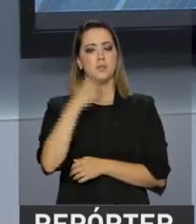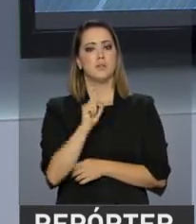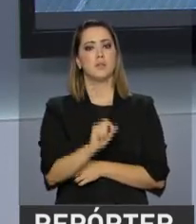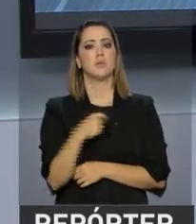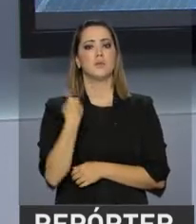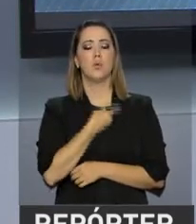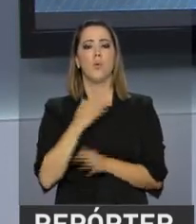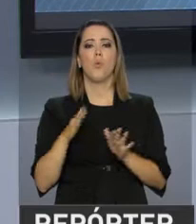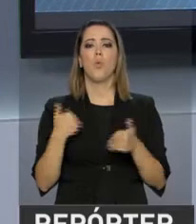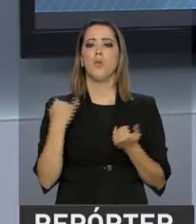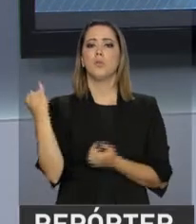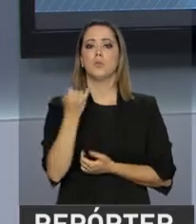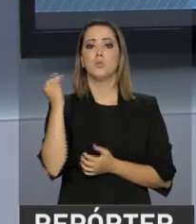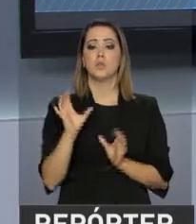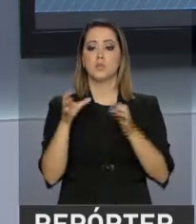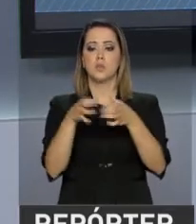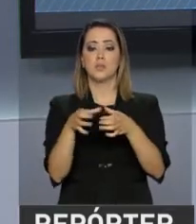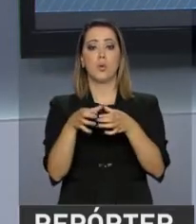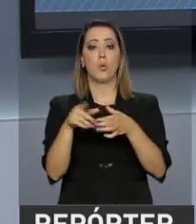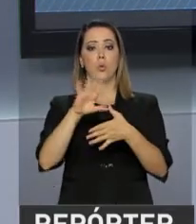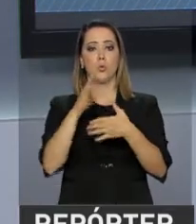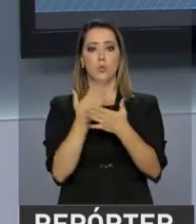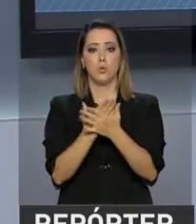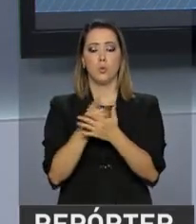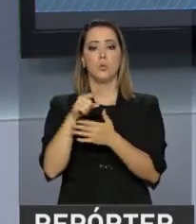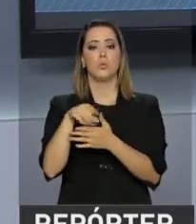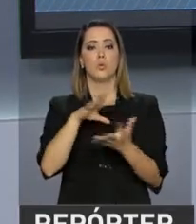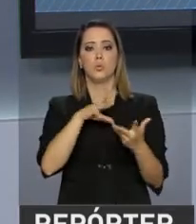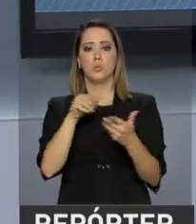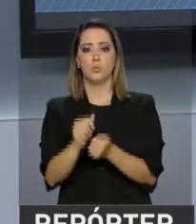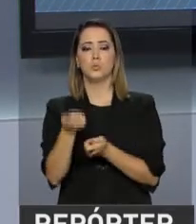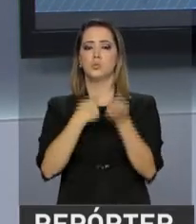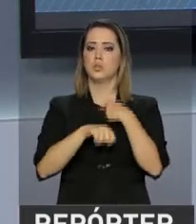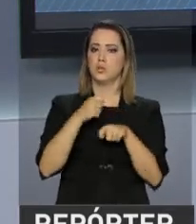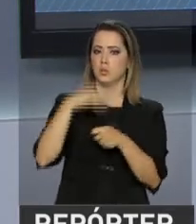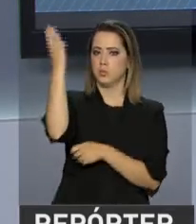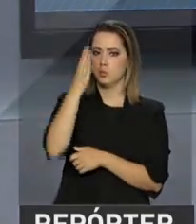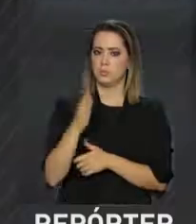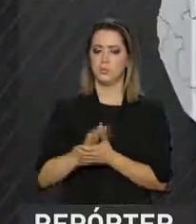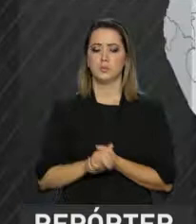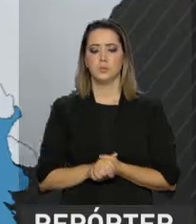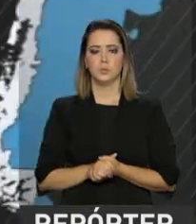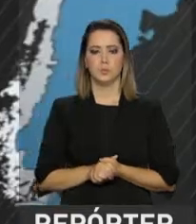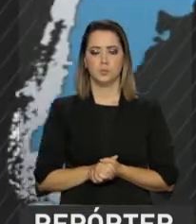o peso desse bloco no mundo na região e na economia brasileira vamos acompanhar